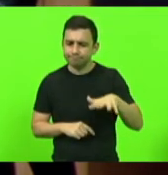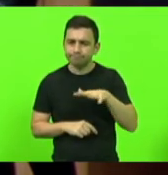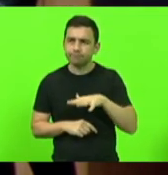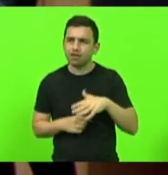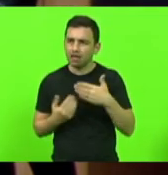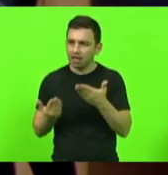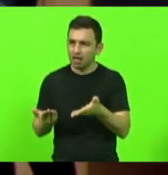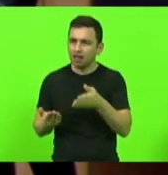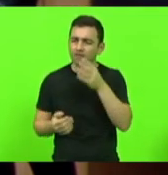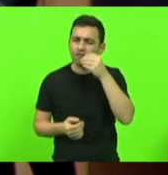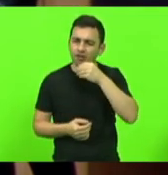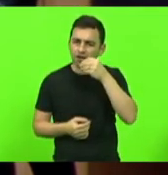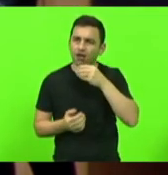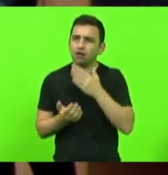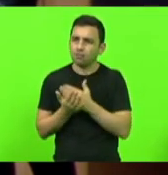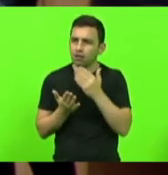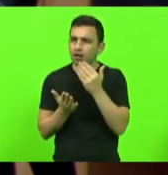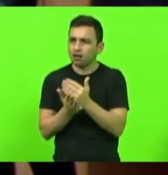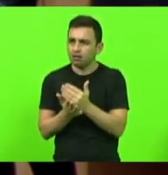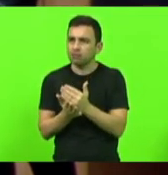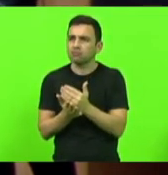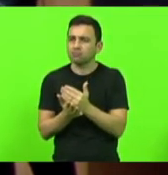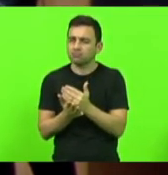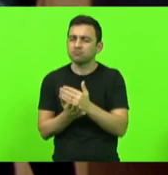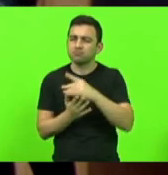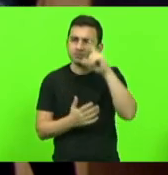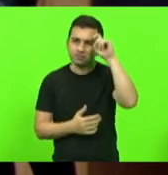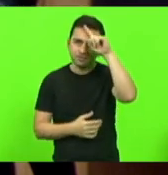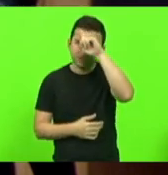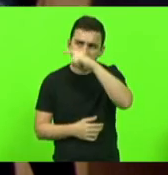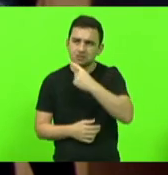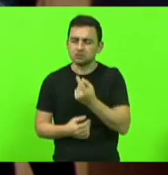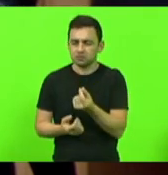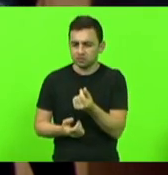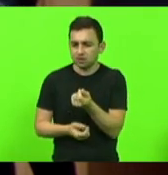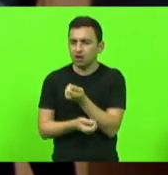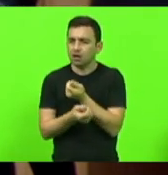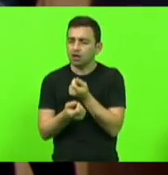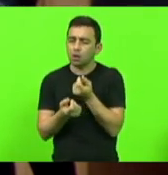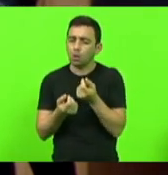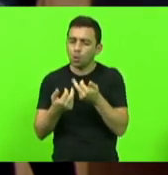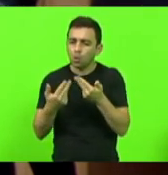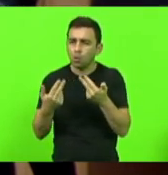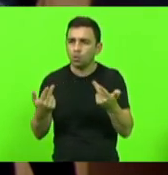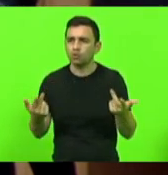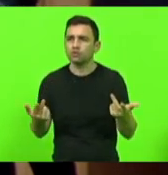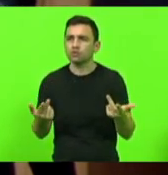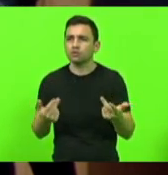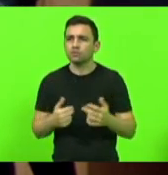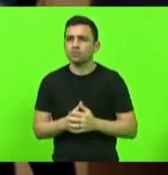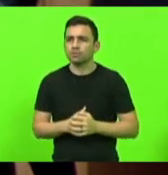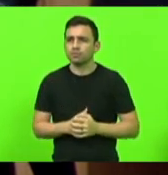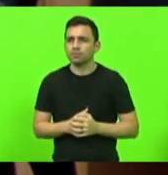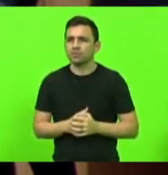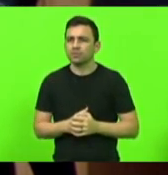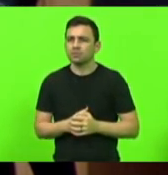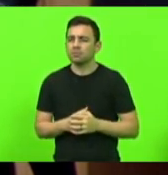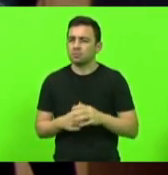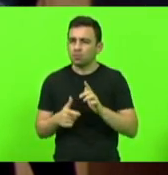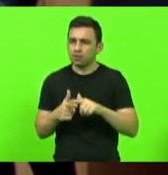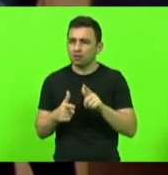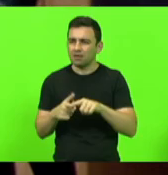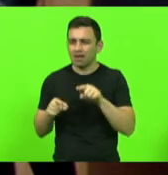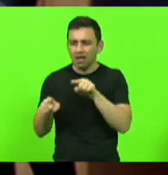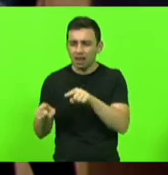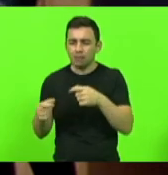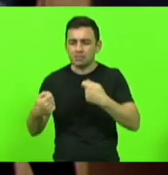mais frágil, mais vulnerável, nas condições econômicas que empurram a mulher para a